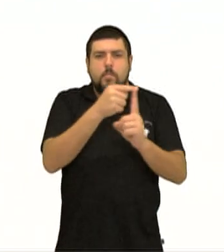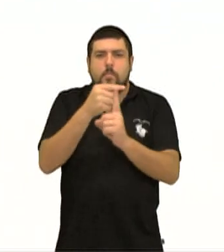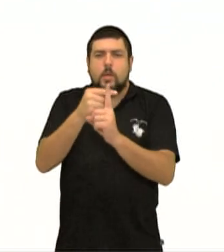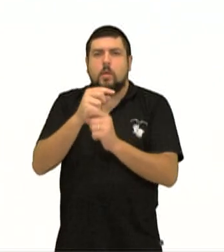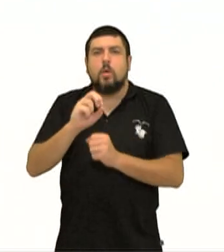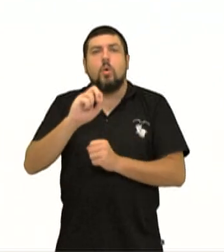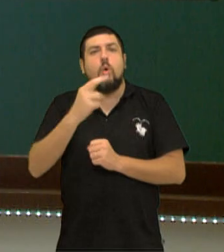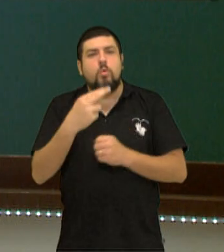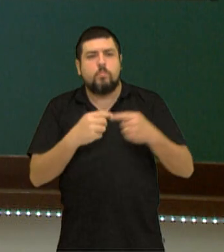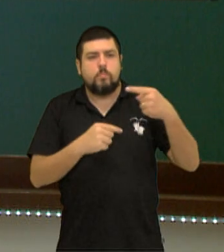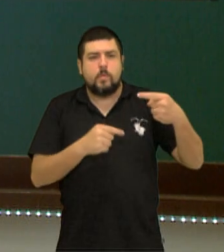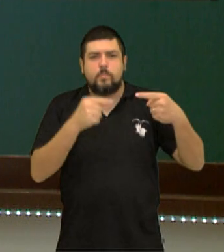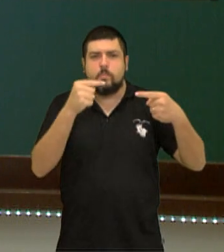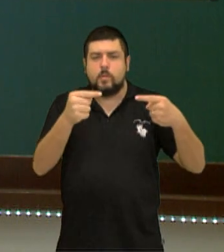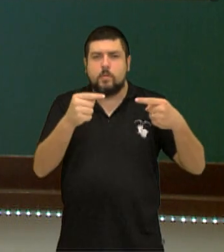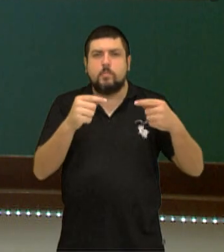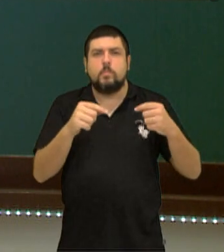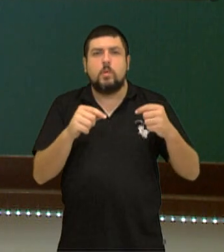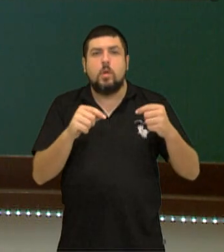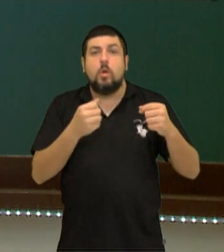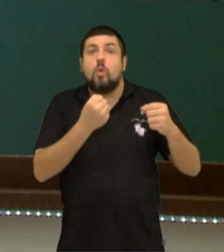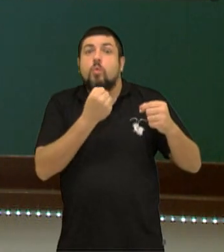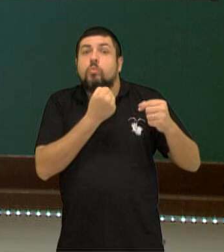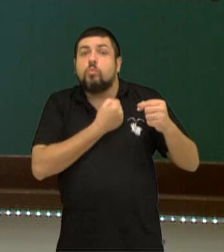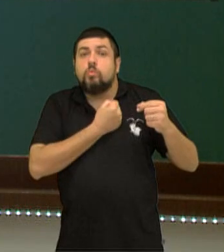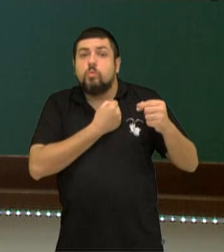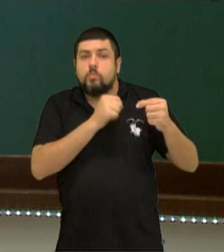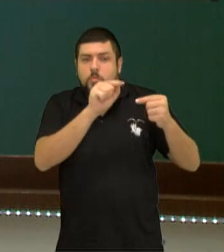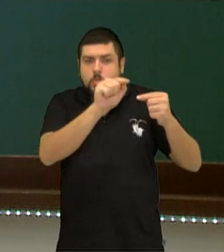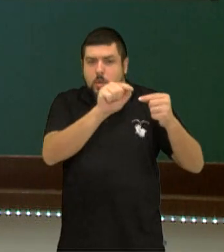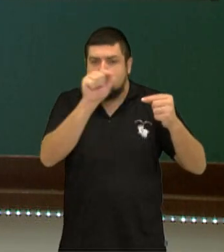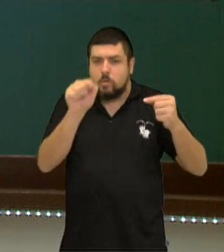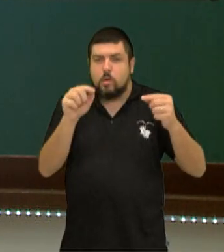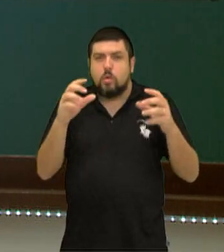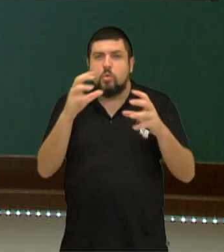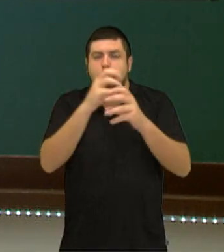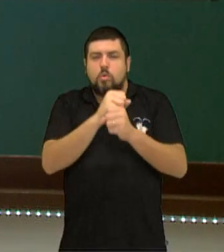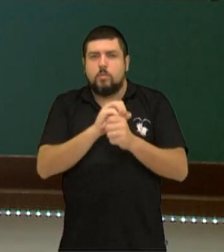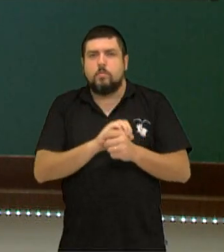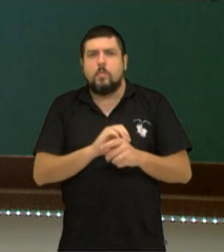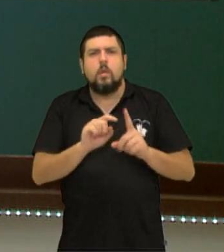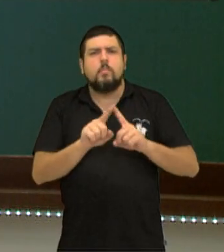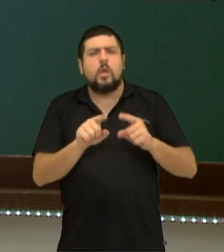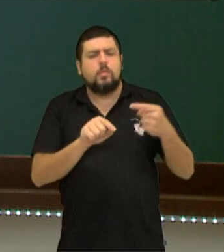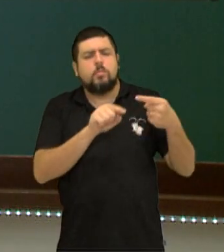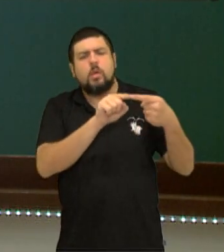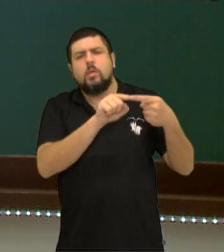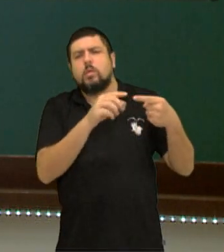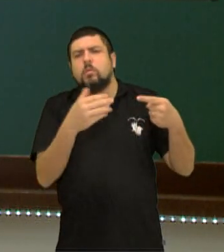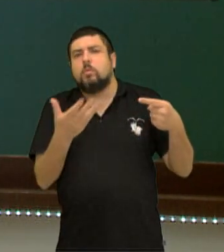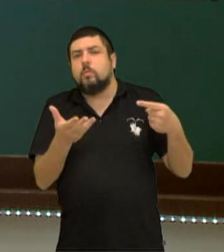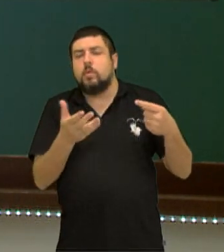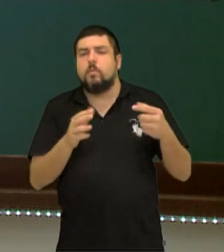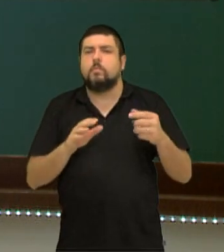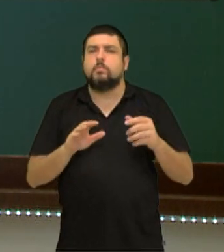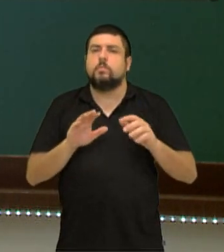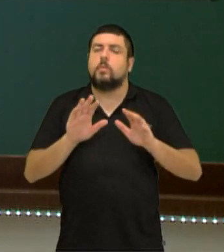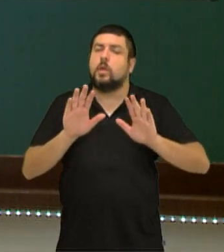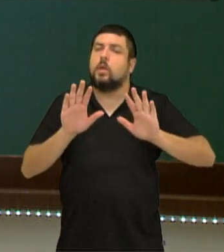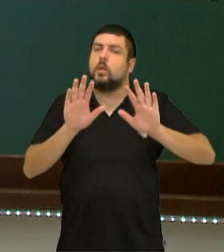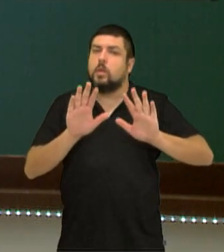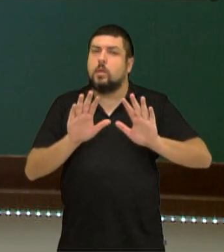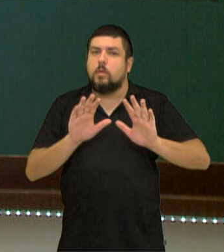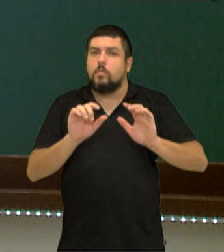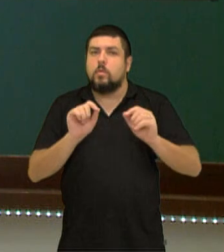números negativos, devemos somá-los. E o sinal? O sinal, ele vai ser de acordo com